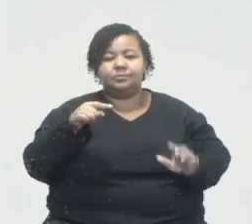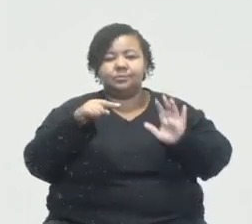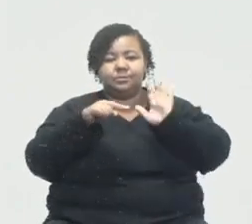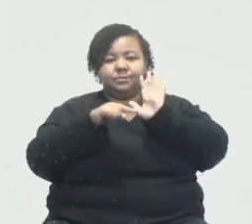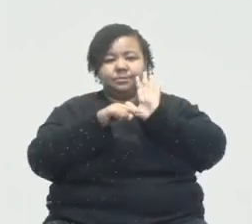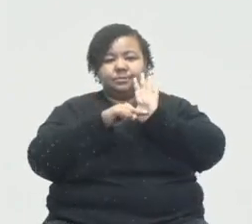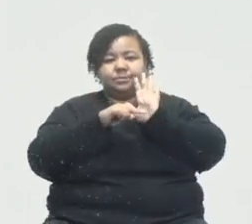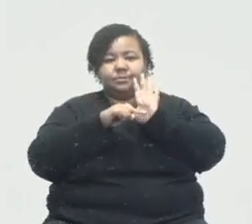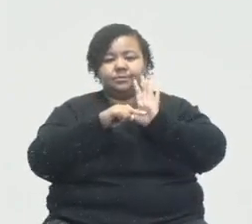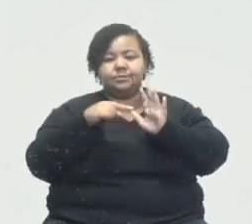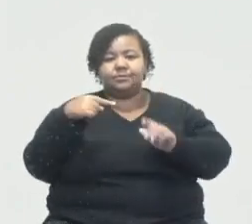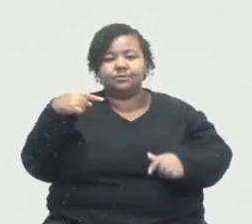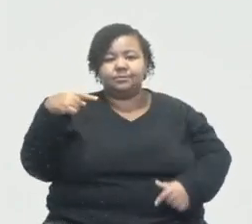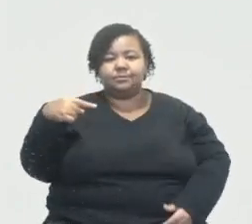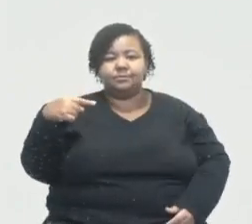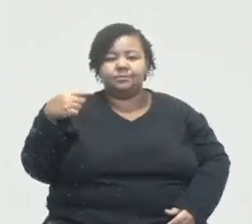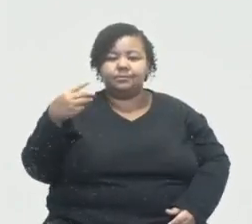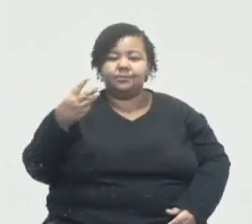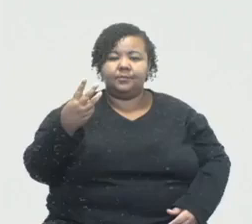menos 3 vezes